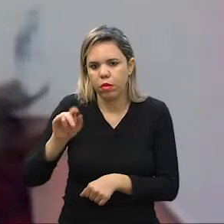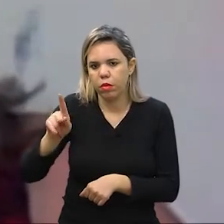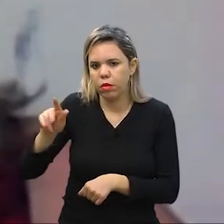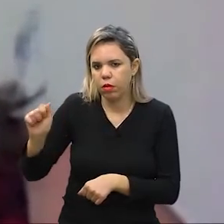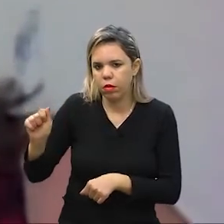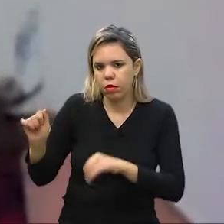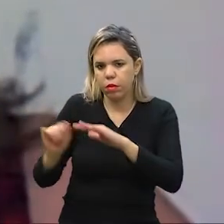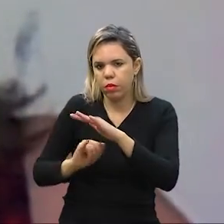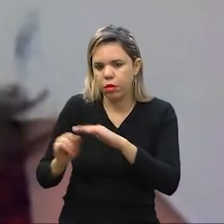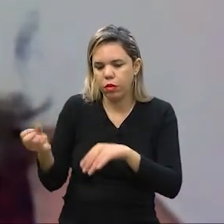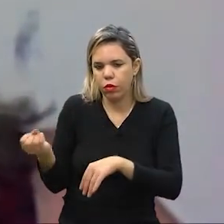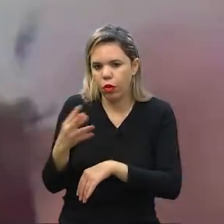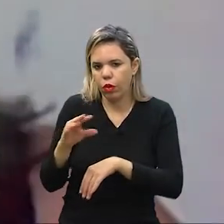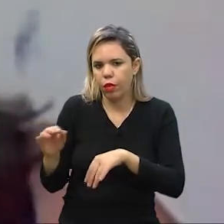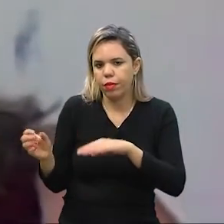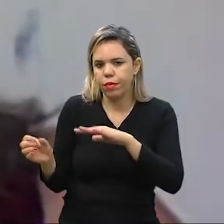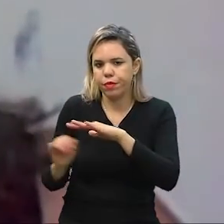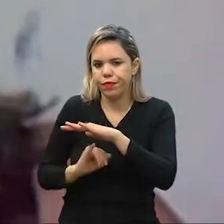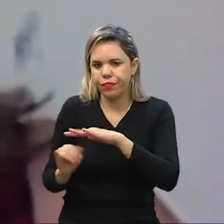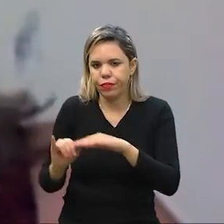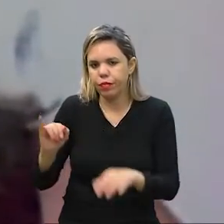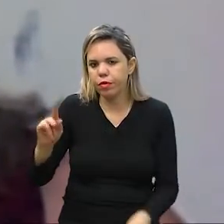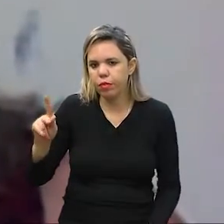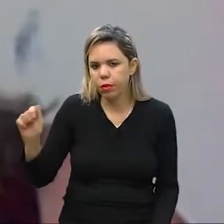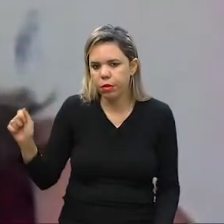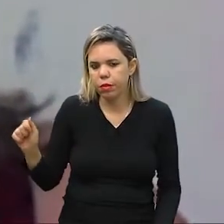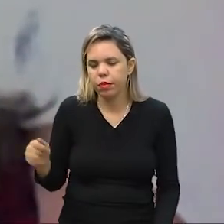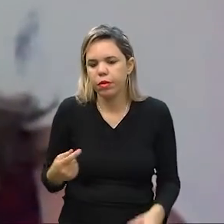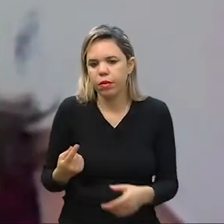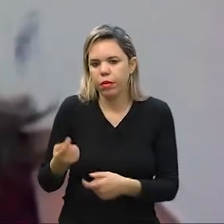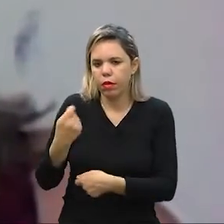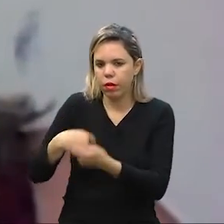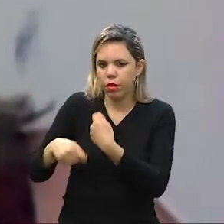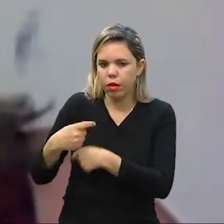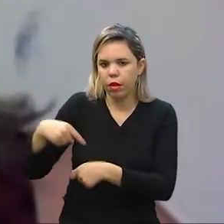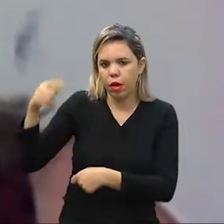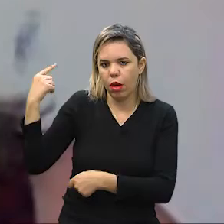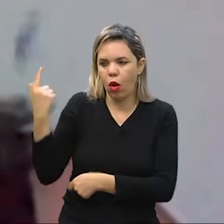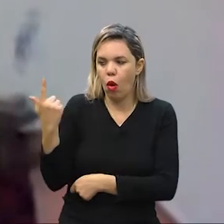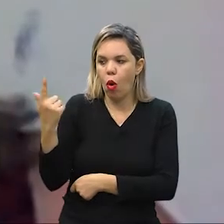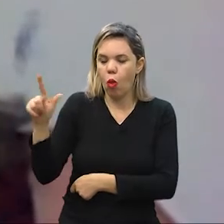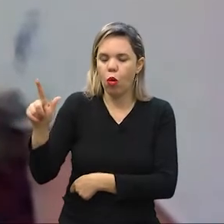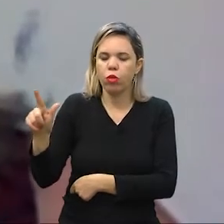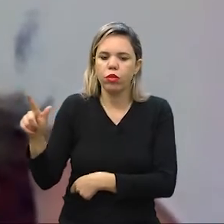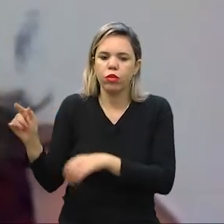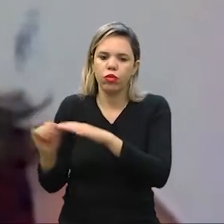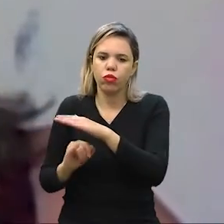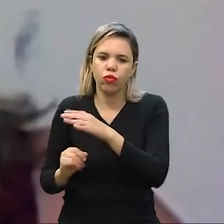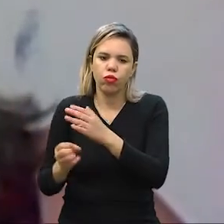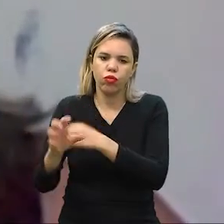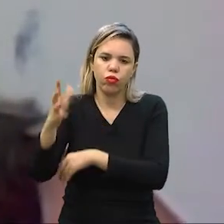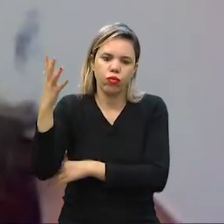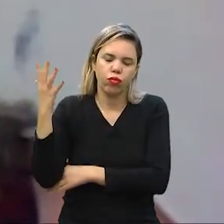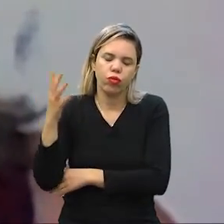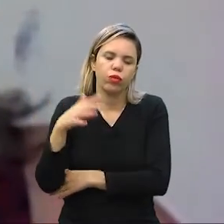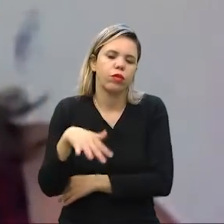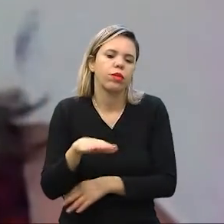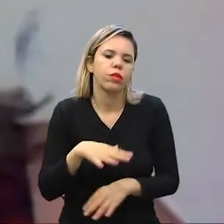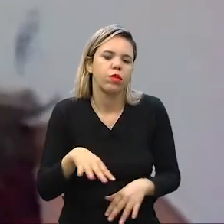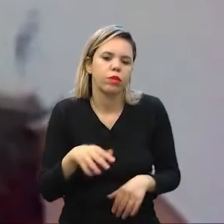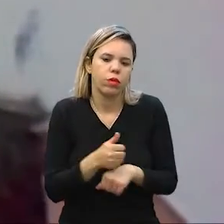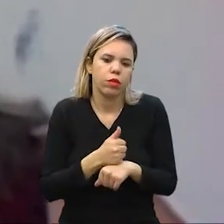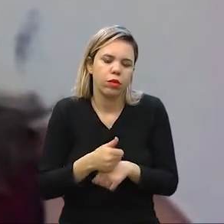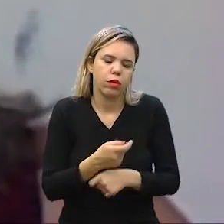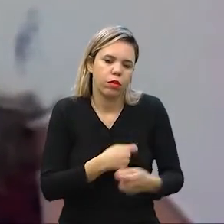né, do novo instituto, áreas que eram administradas pelo Instituto Florestal e também algumas áreas